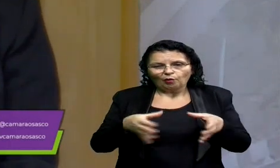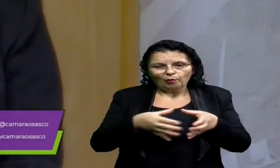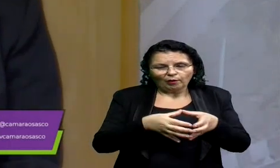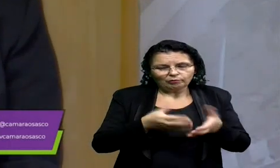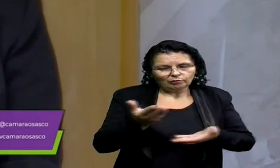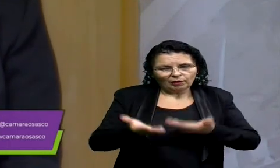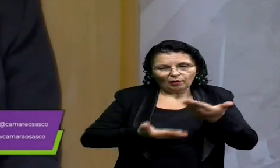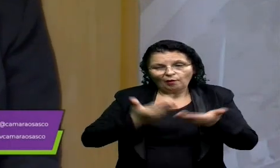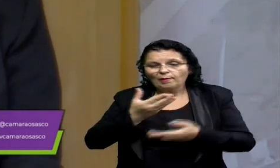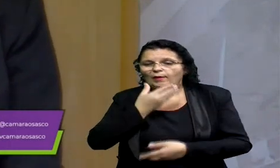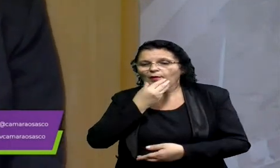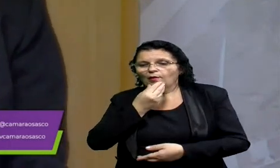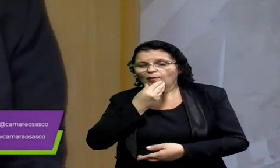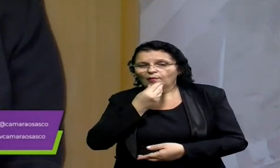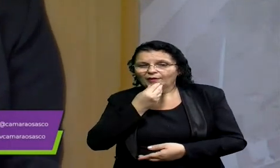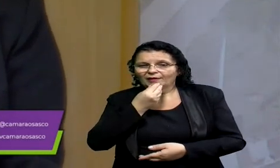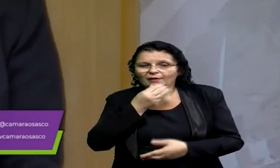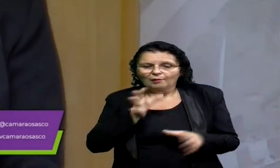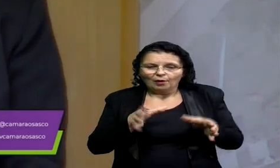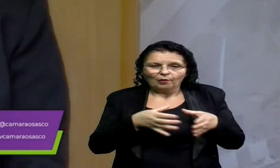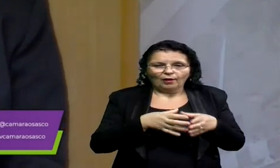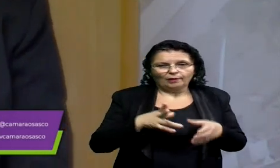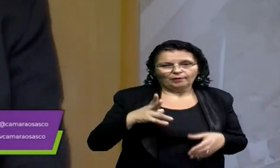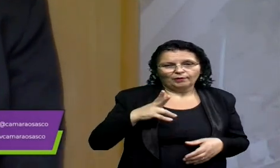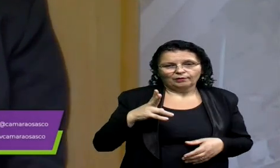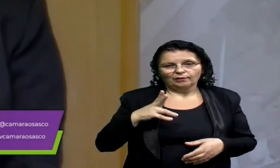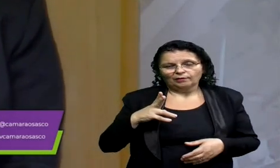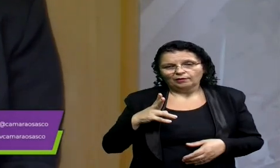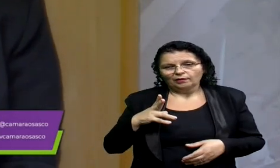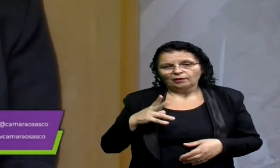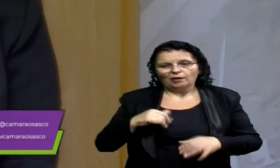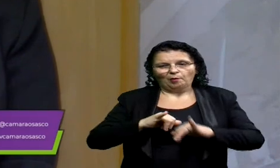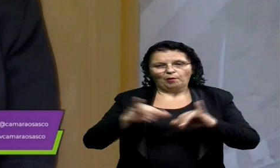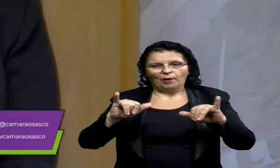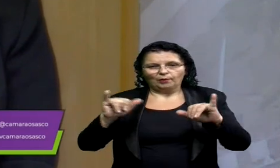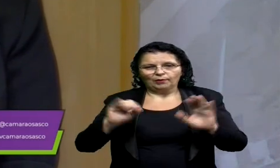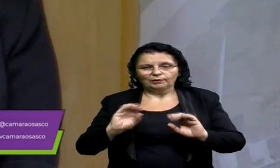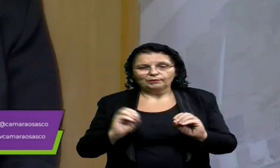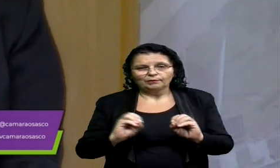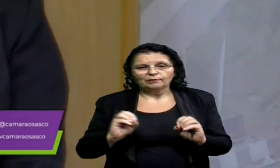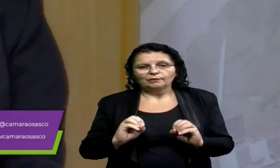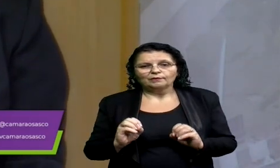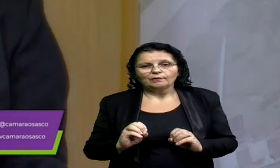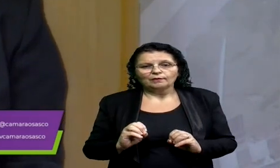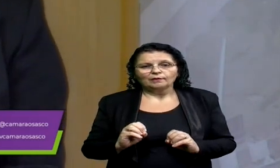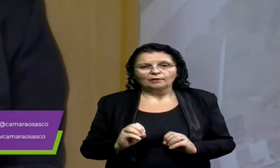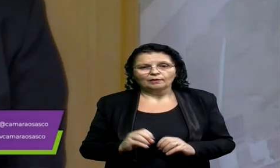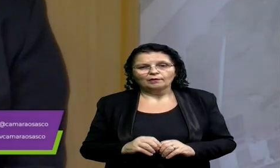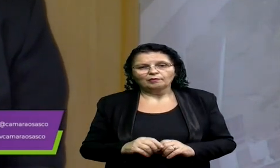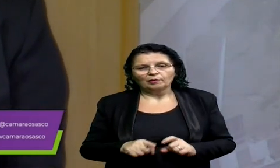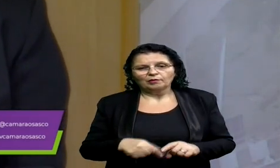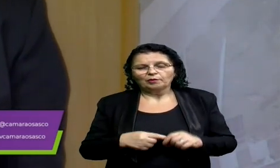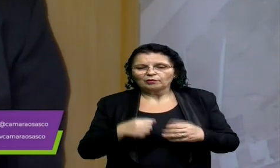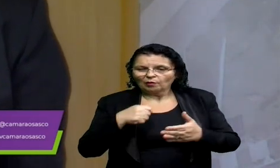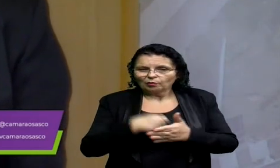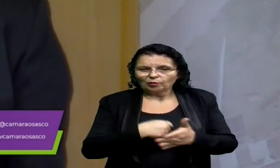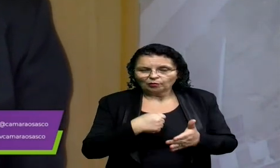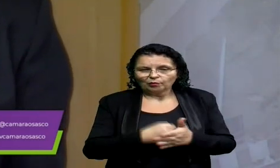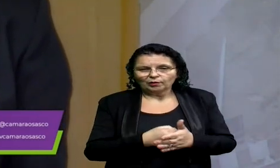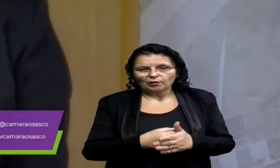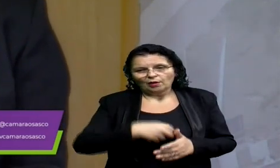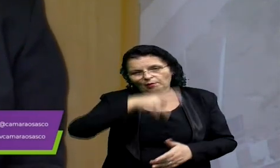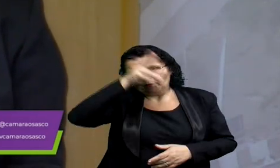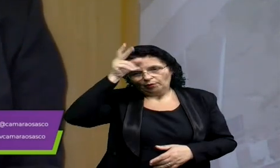terapêutica para homens mas a minha clínica é particular e eu não vim aqui para fazer propaganda da minha clínica mas e por isso que eu estou aqui para lutar por políticas